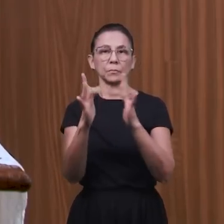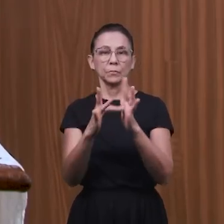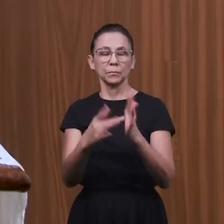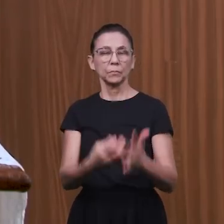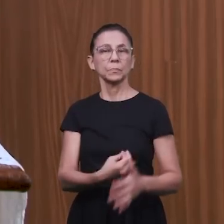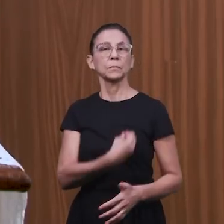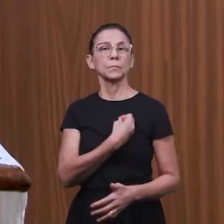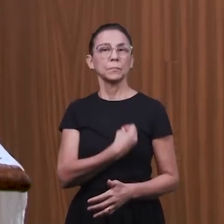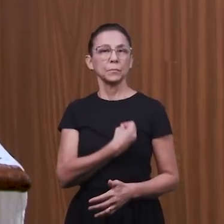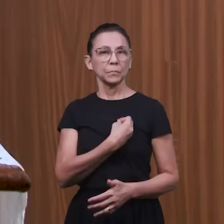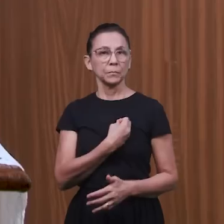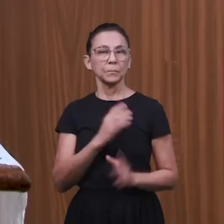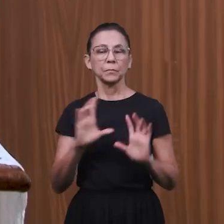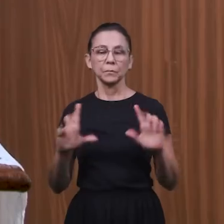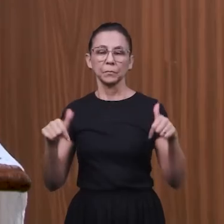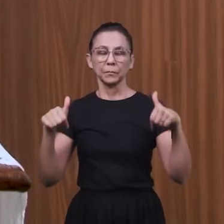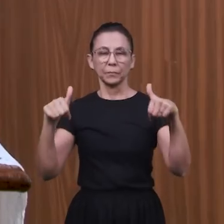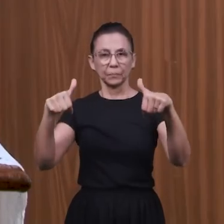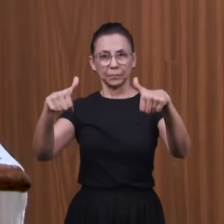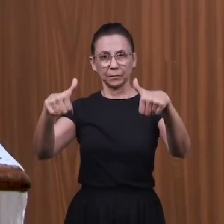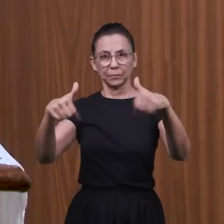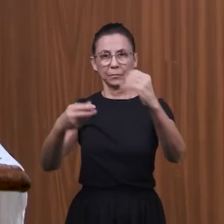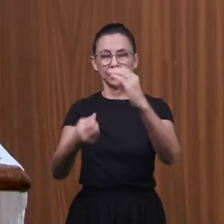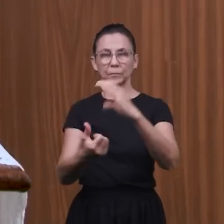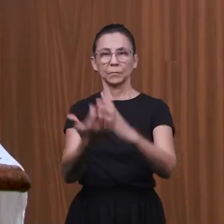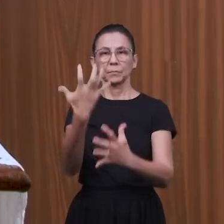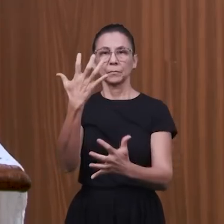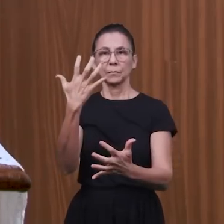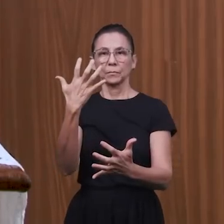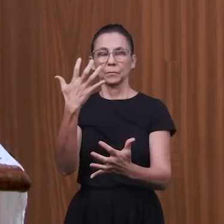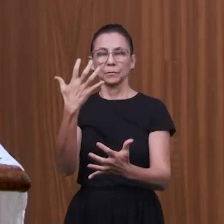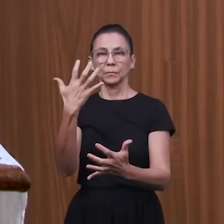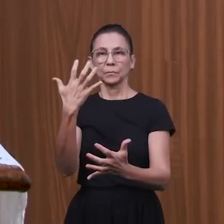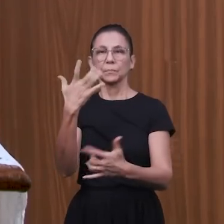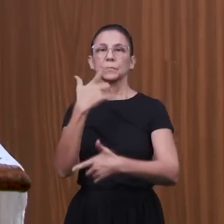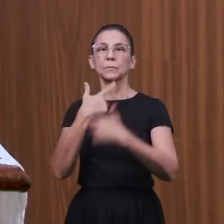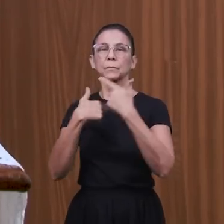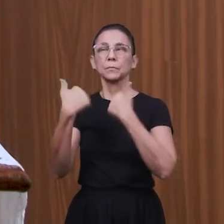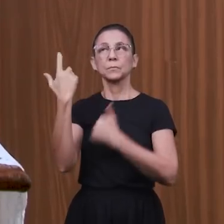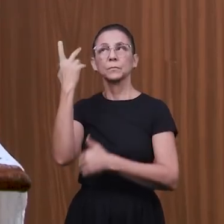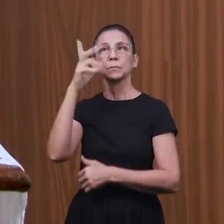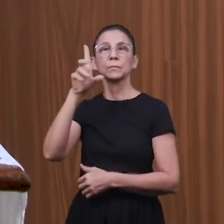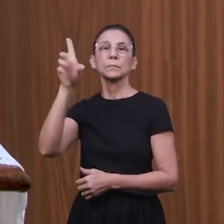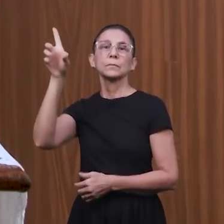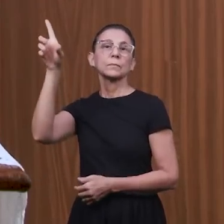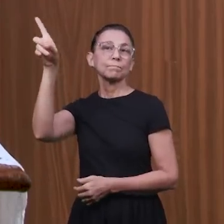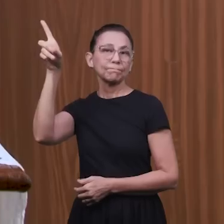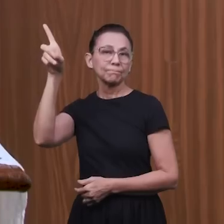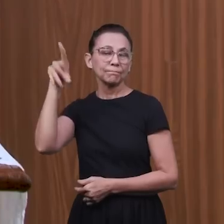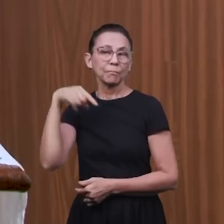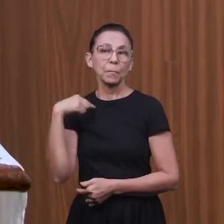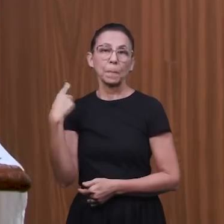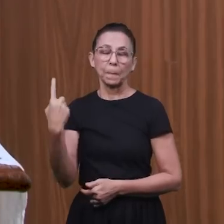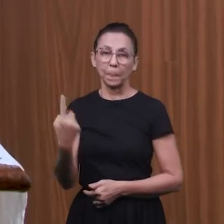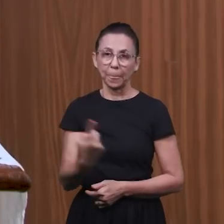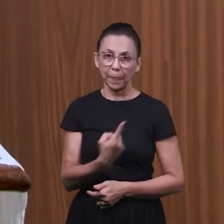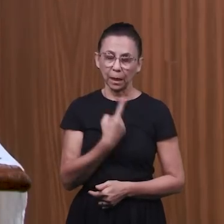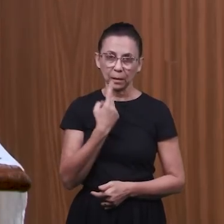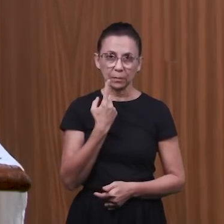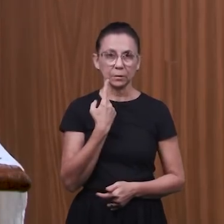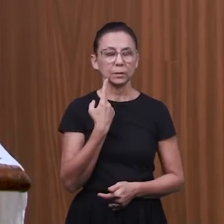como agente criador de toda a vontade de Deus. Então, quando nós falamos